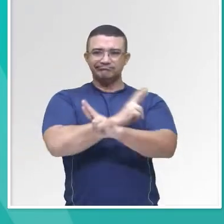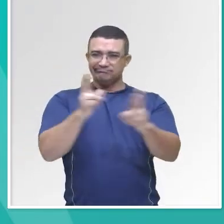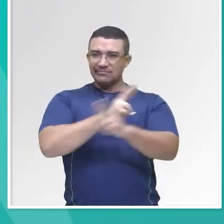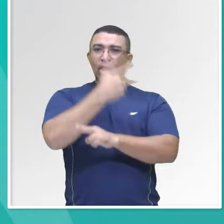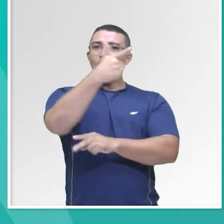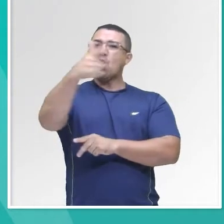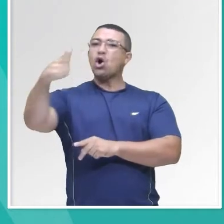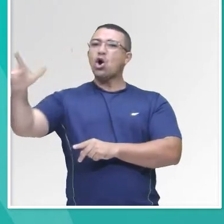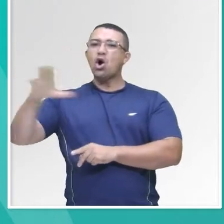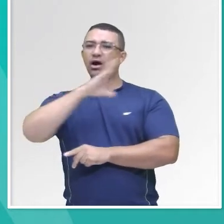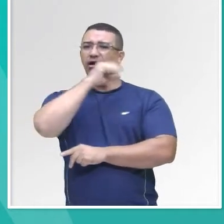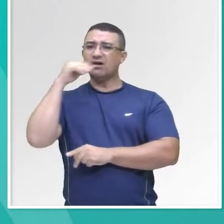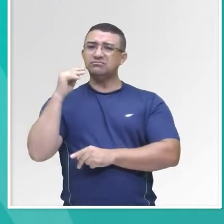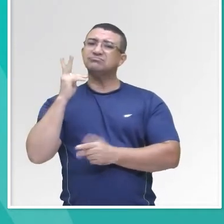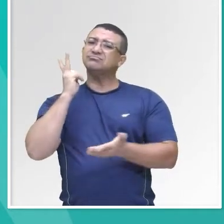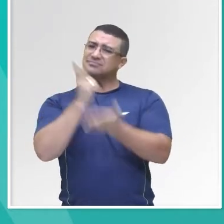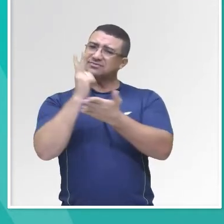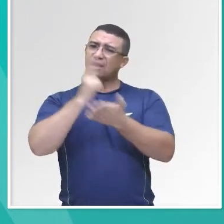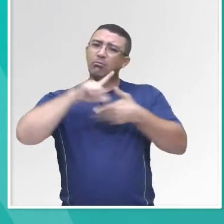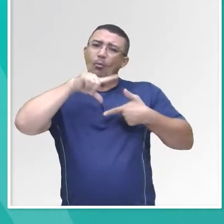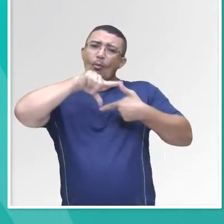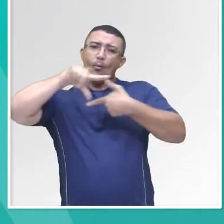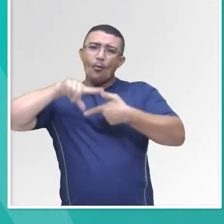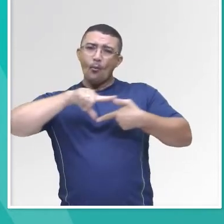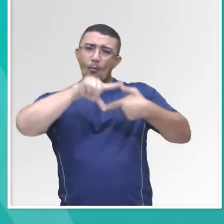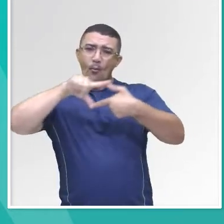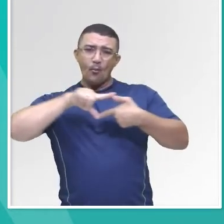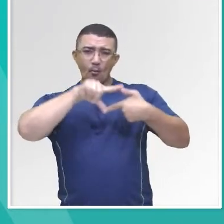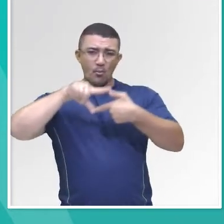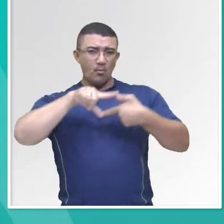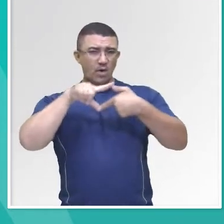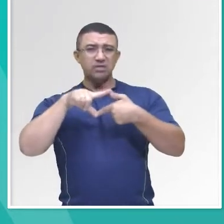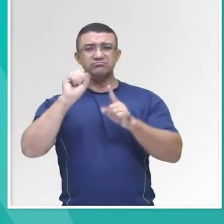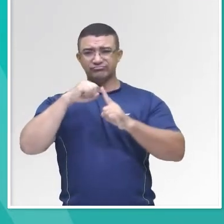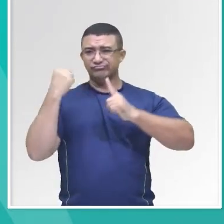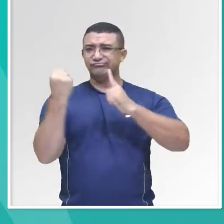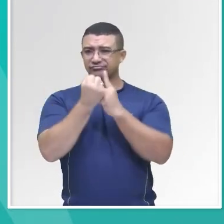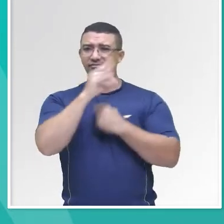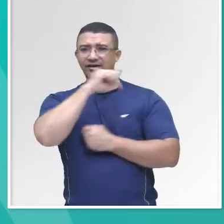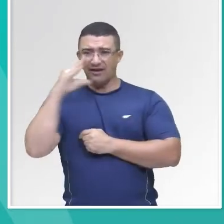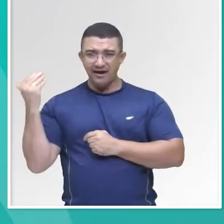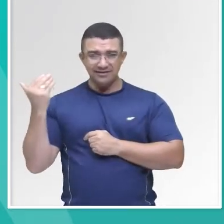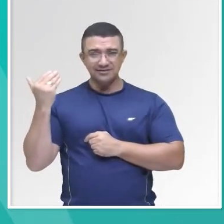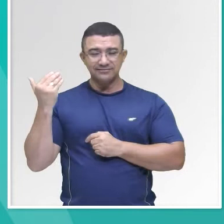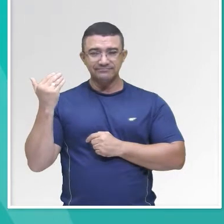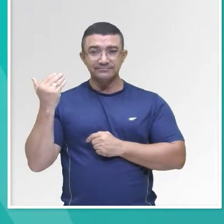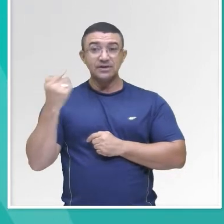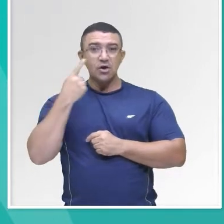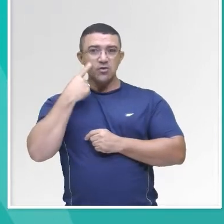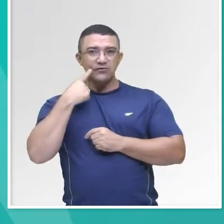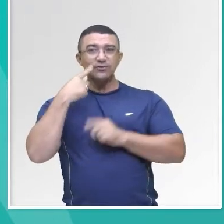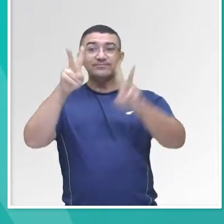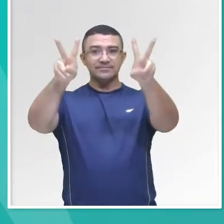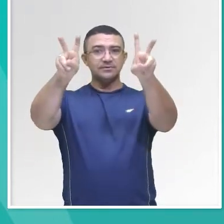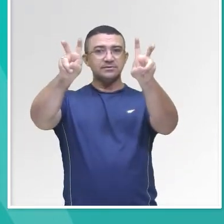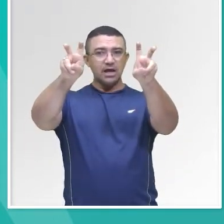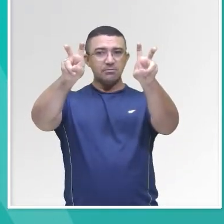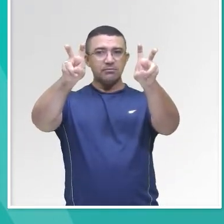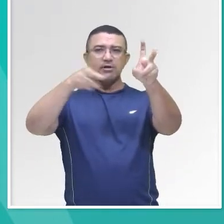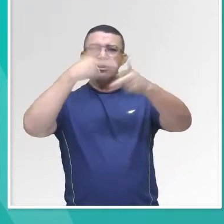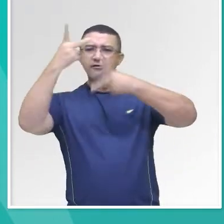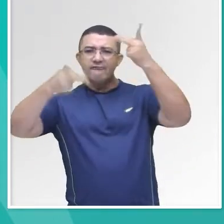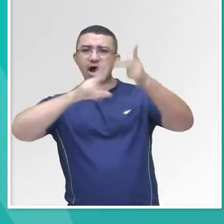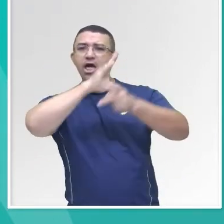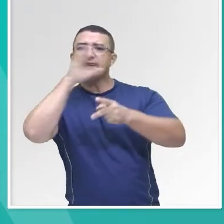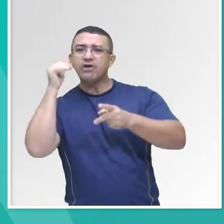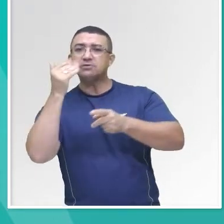em constante isolamento social. Então aqui, ó, traz uma introdução deste tema, que fala da infância de